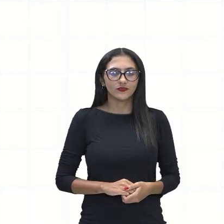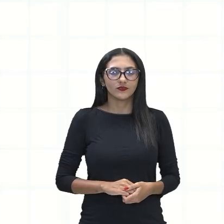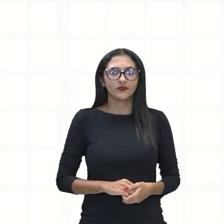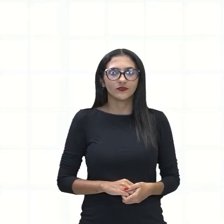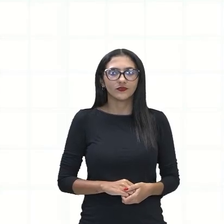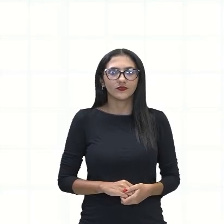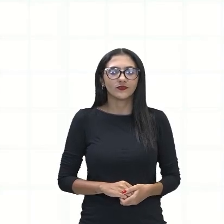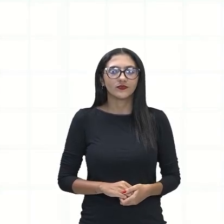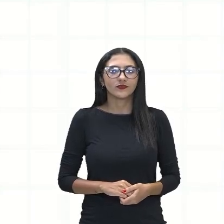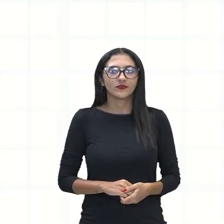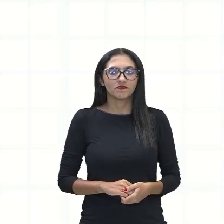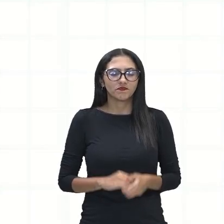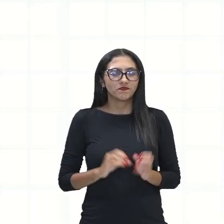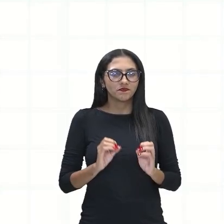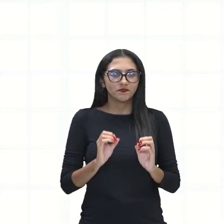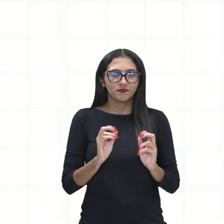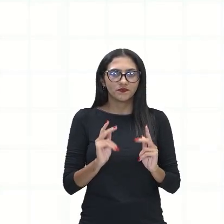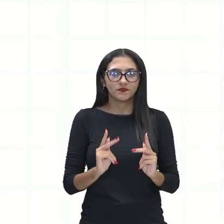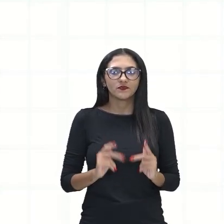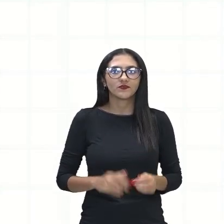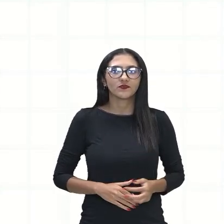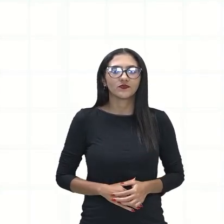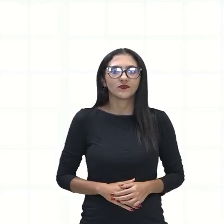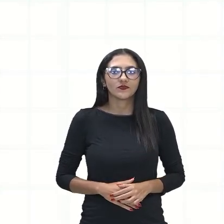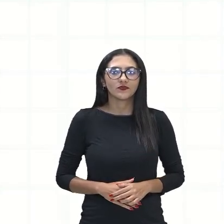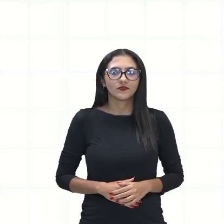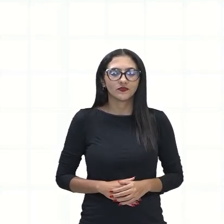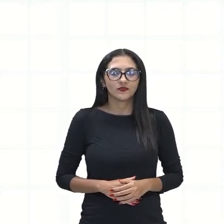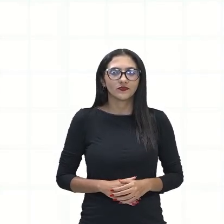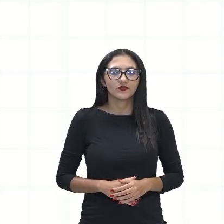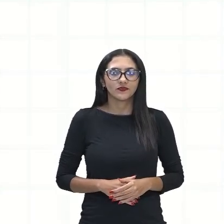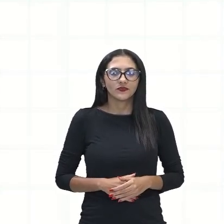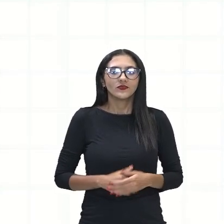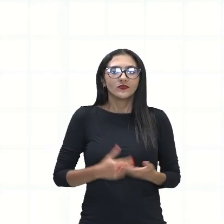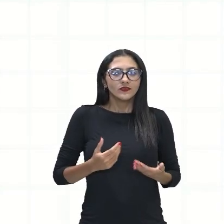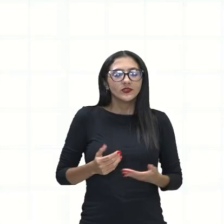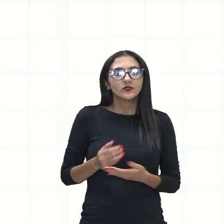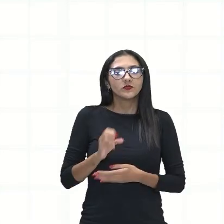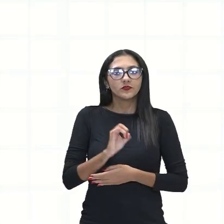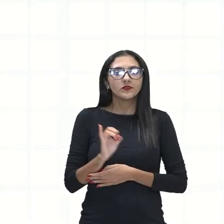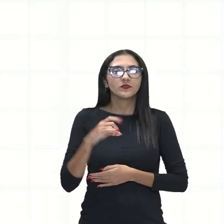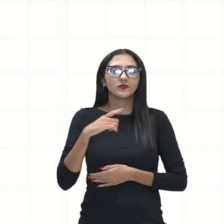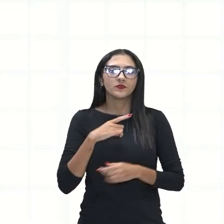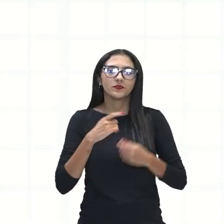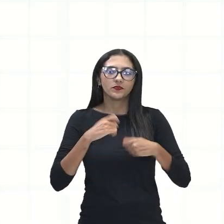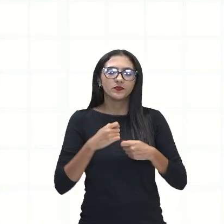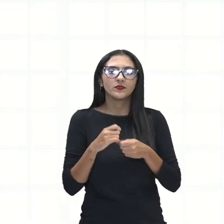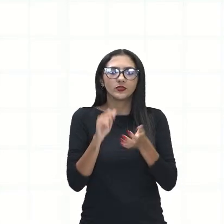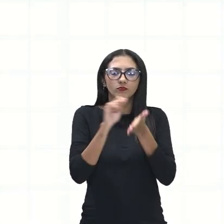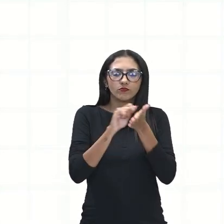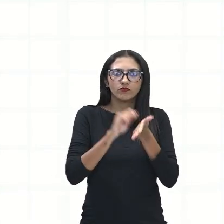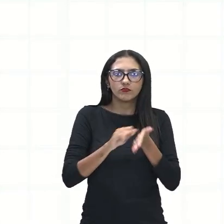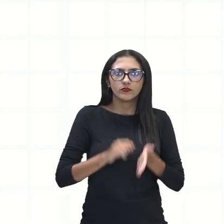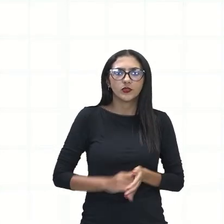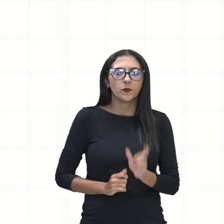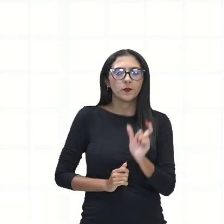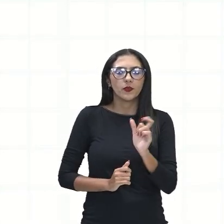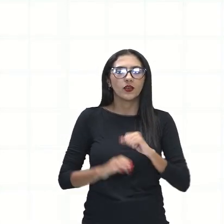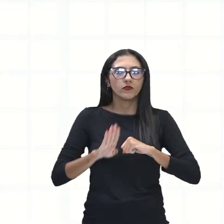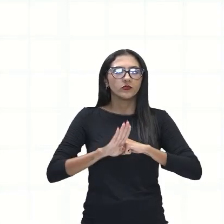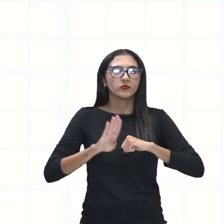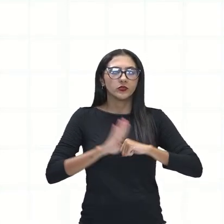babies, ok? Então, todas as vezes que um substantivo terminar